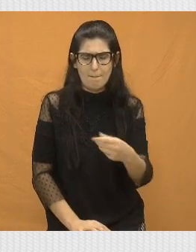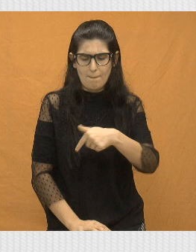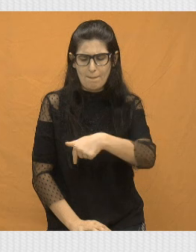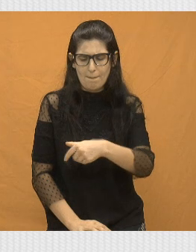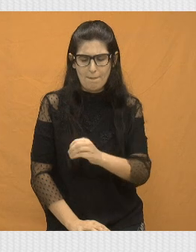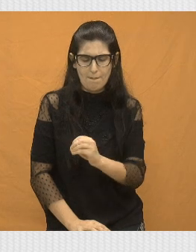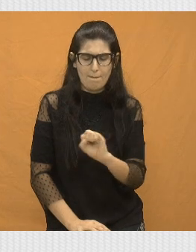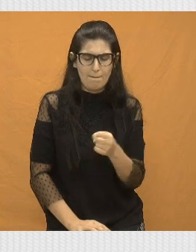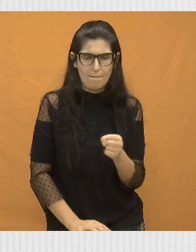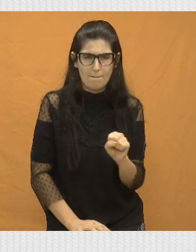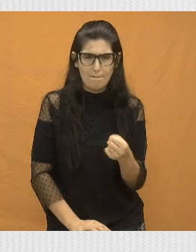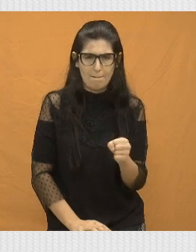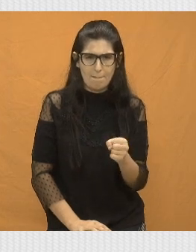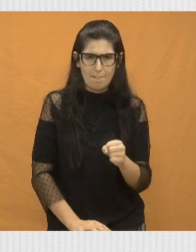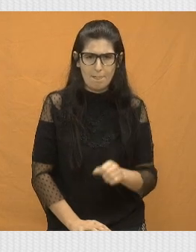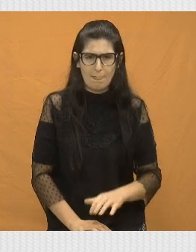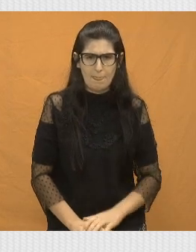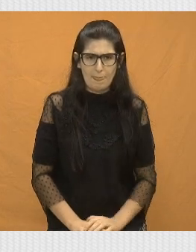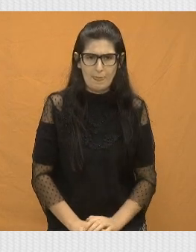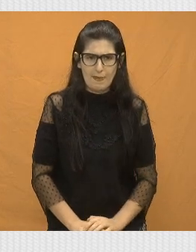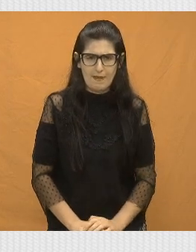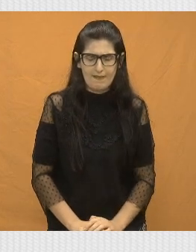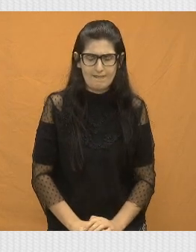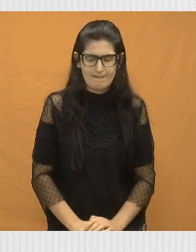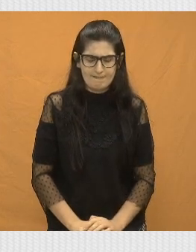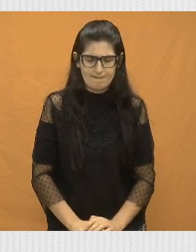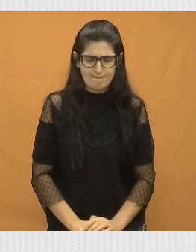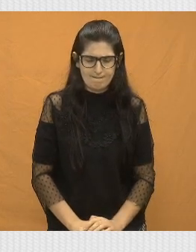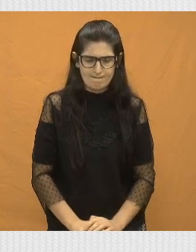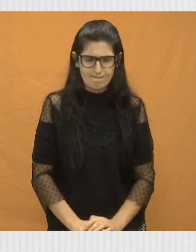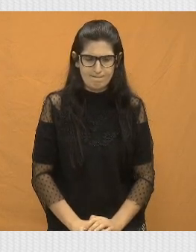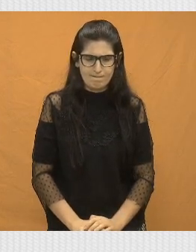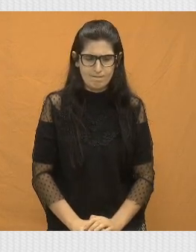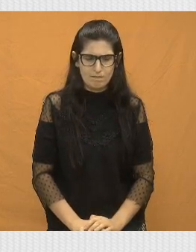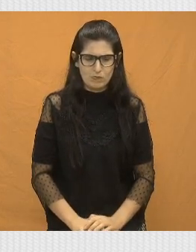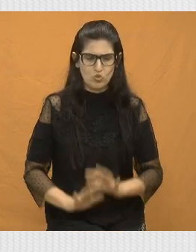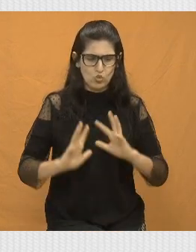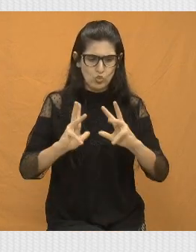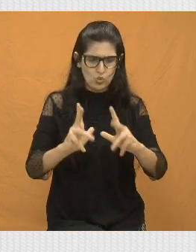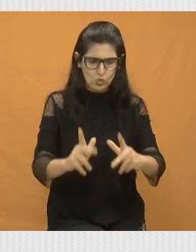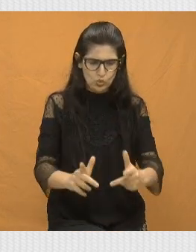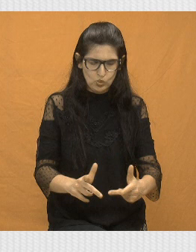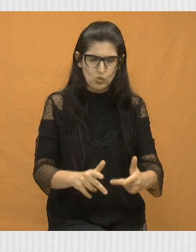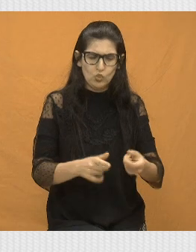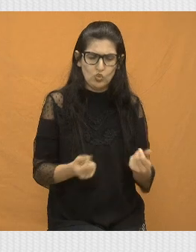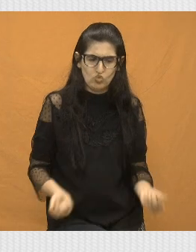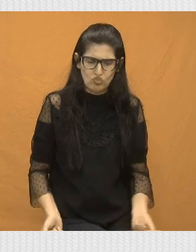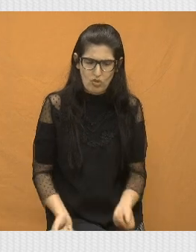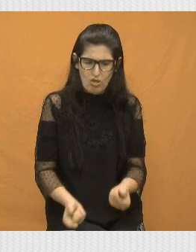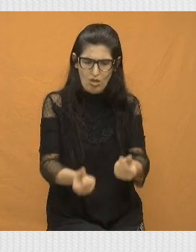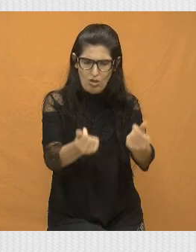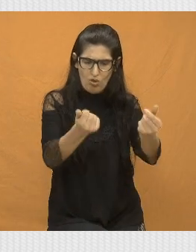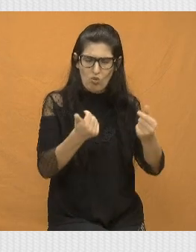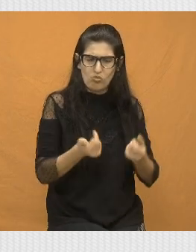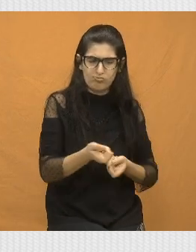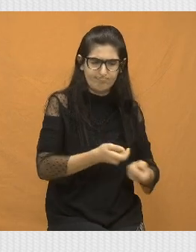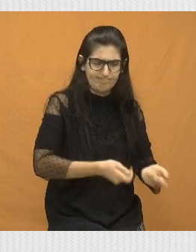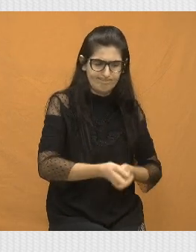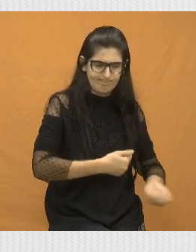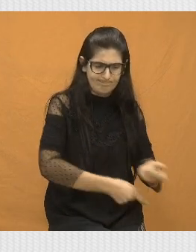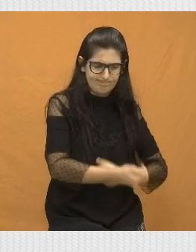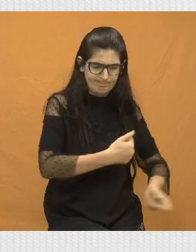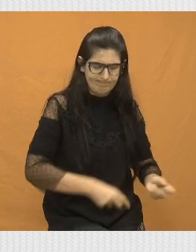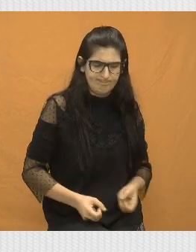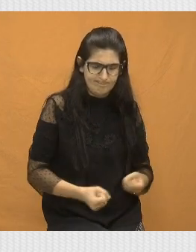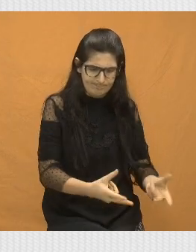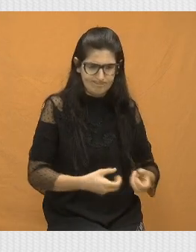210.708. Lembrando que não são todas as receitas e transferências que podem incluir aqui, por isso que o valor, às vezes,